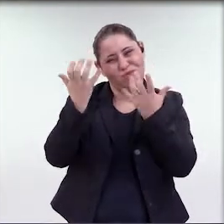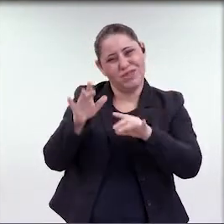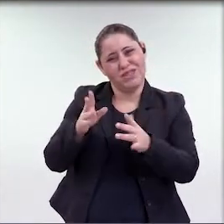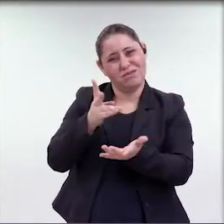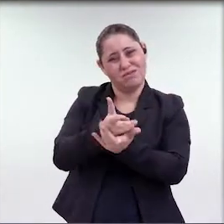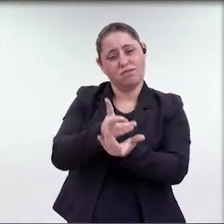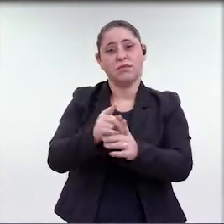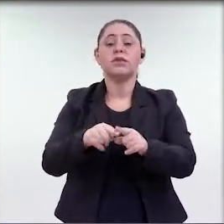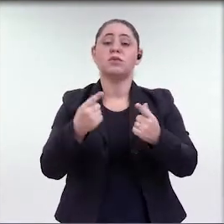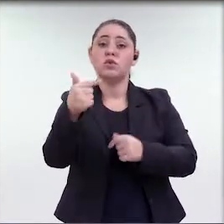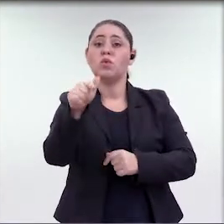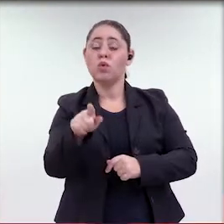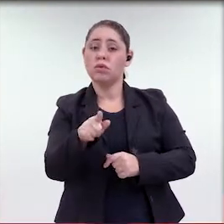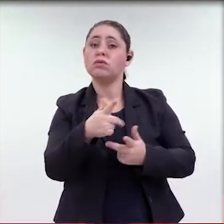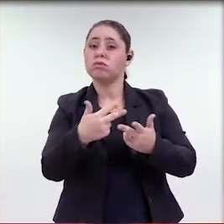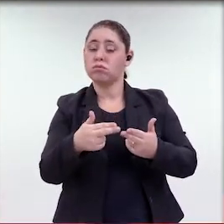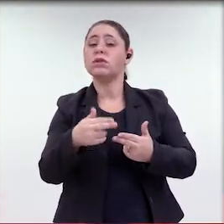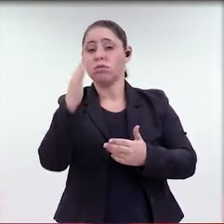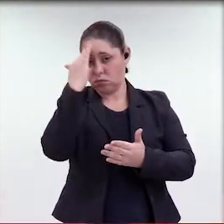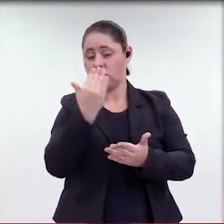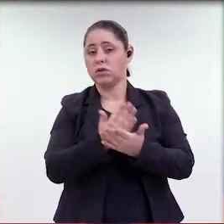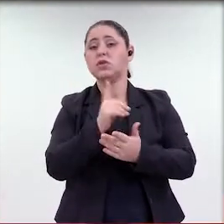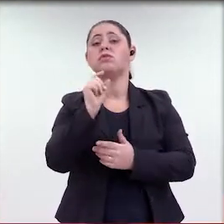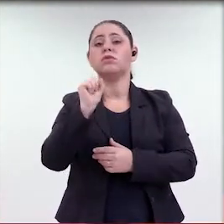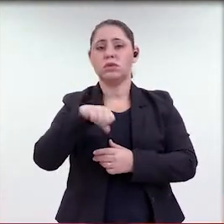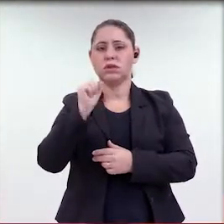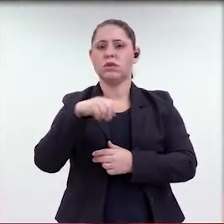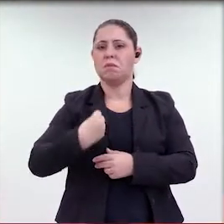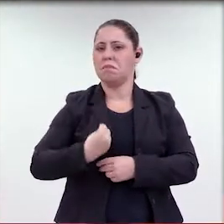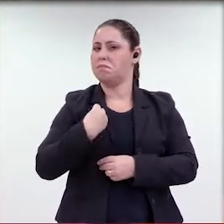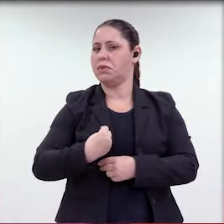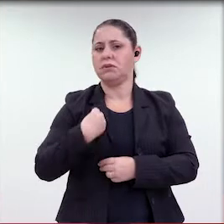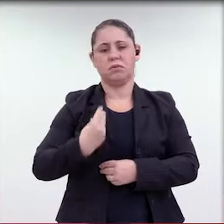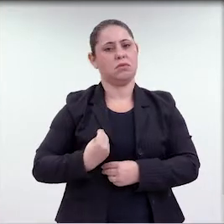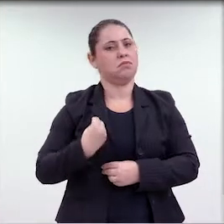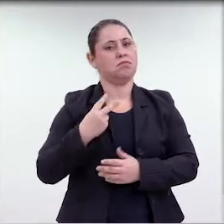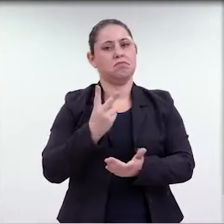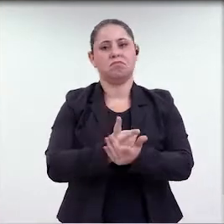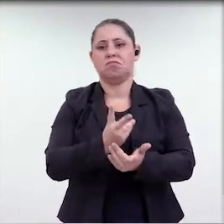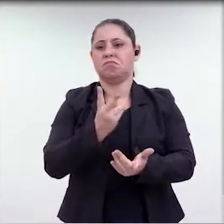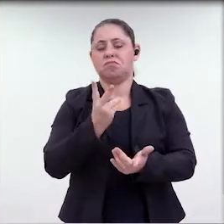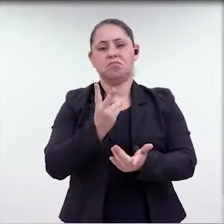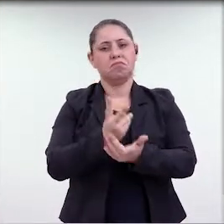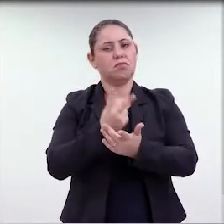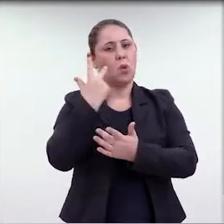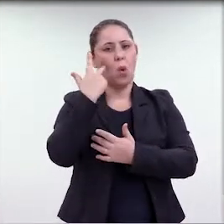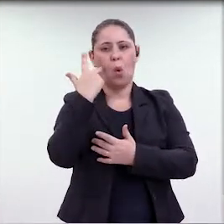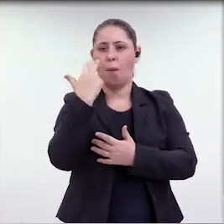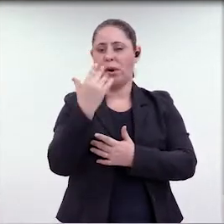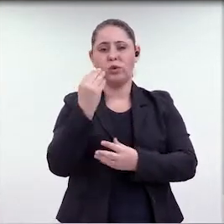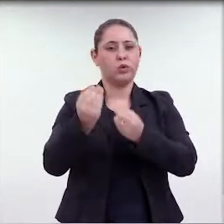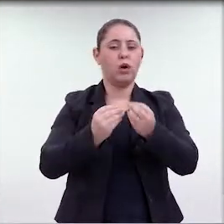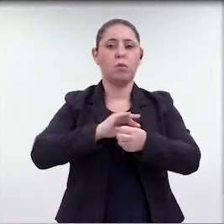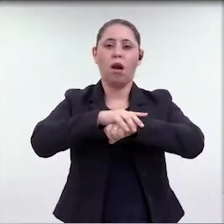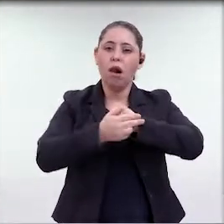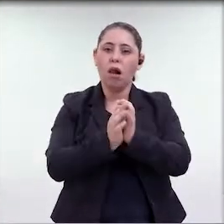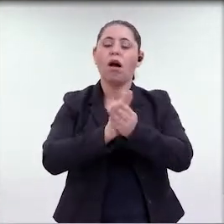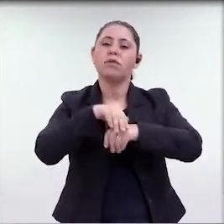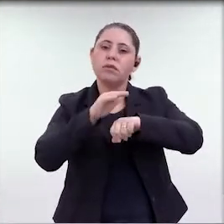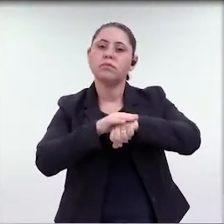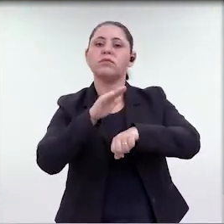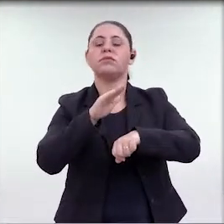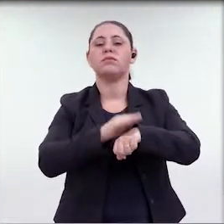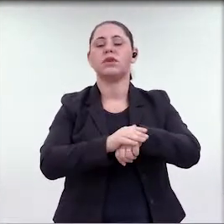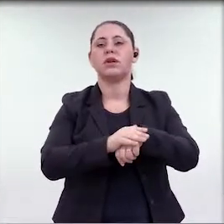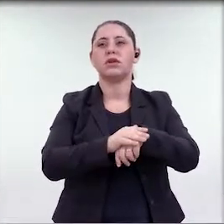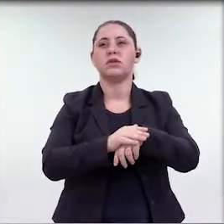quer continuar. Mas outras coisas nós acreditamos que isso vai fazer parte da nossa vida, como lavar mais